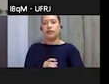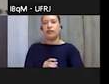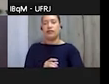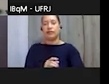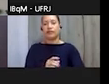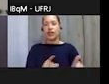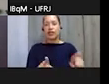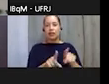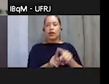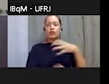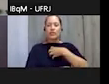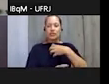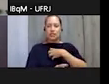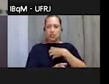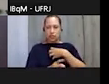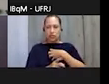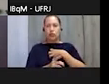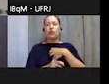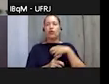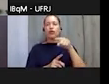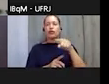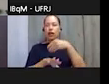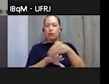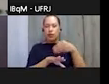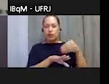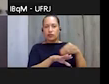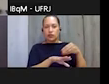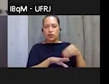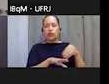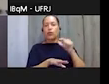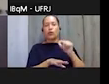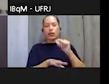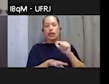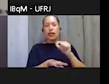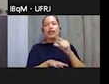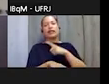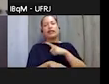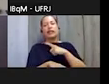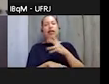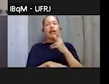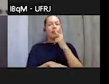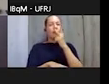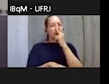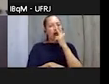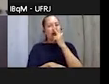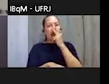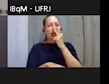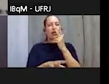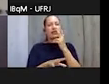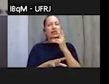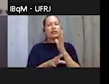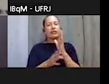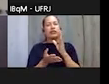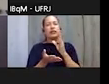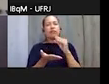paleontologia, a qual gera uma espécie de deformação na